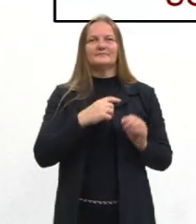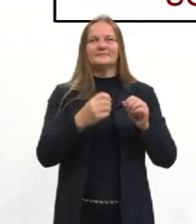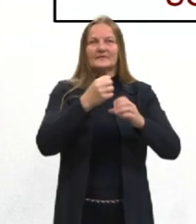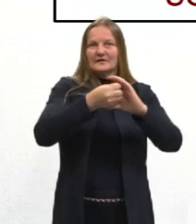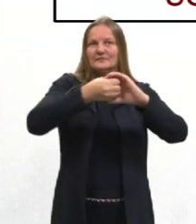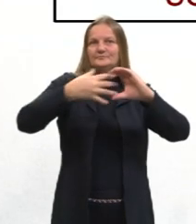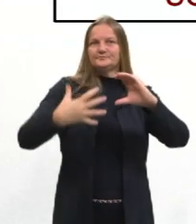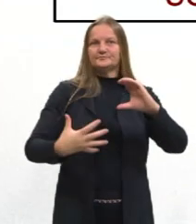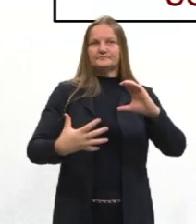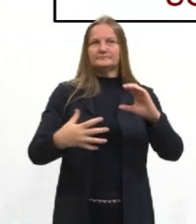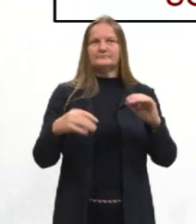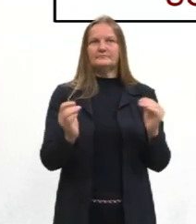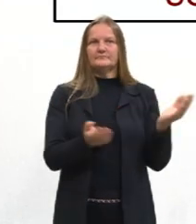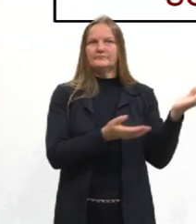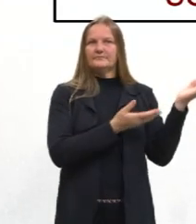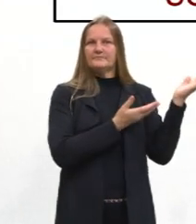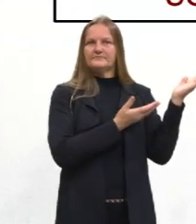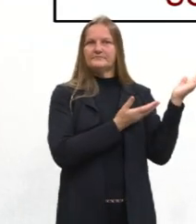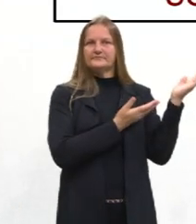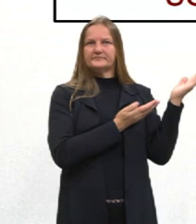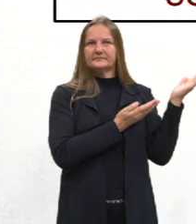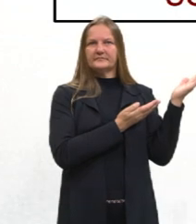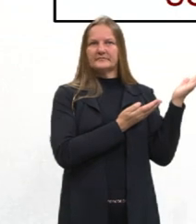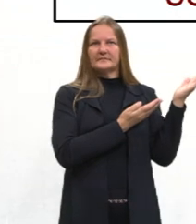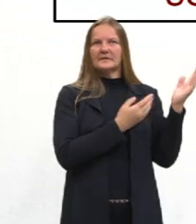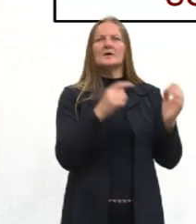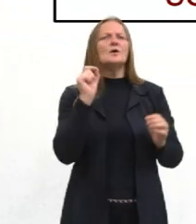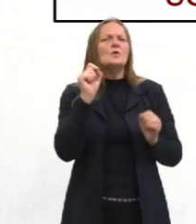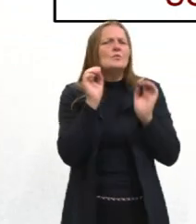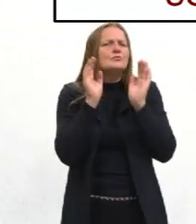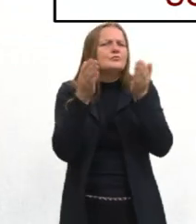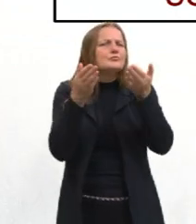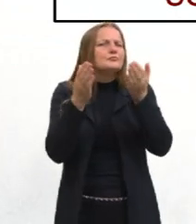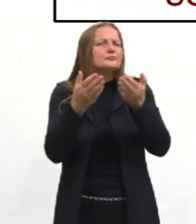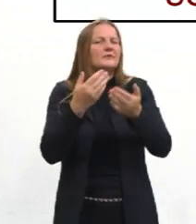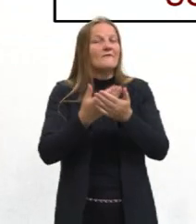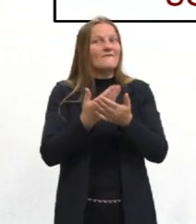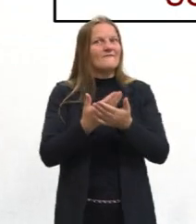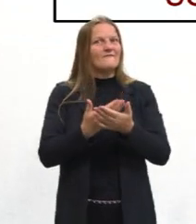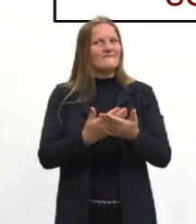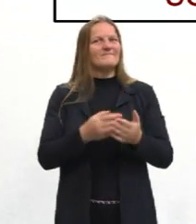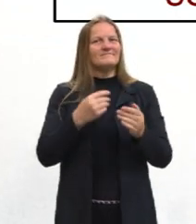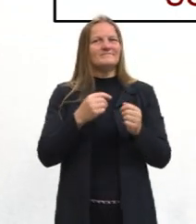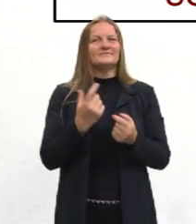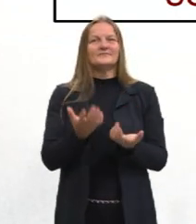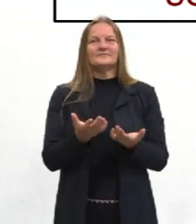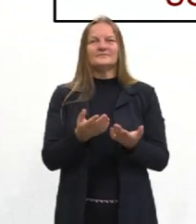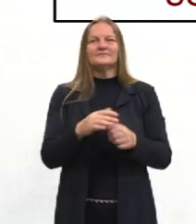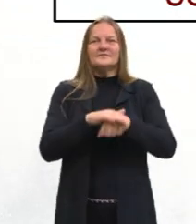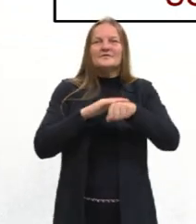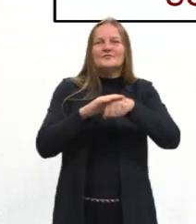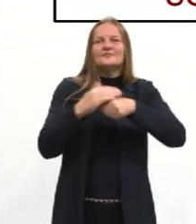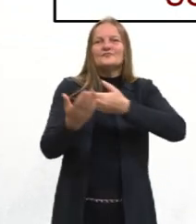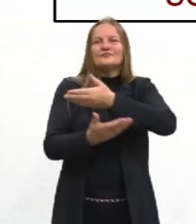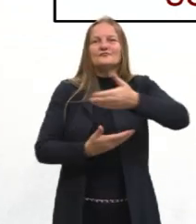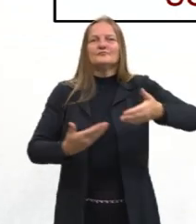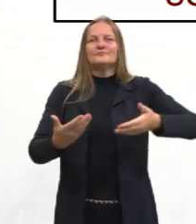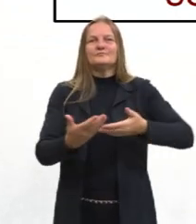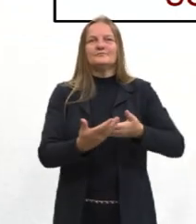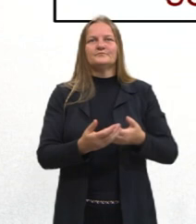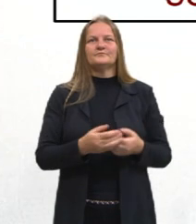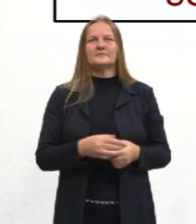e situados então que de quem nós vamos estar falando vamos prosseguir